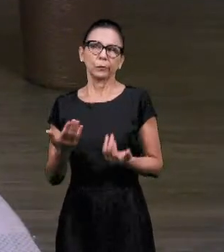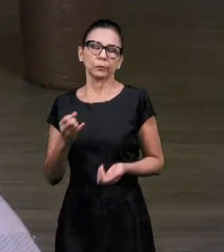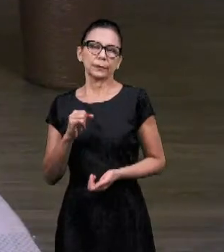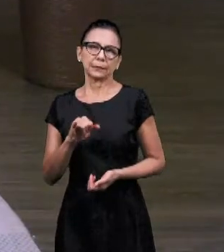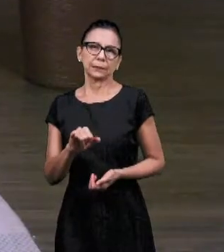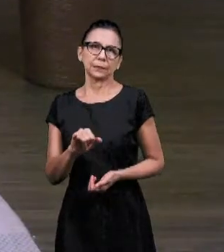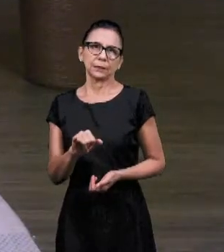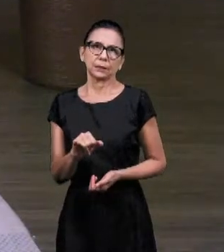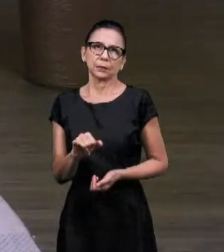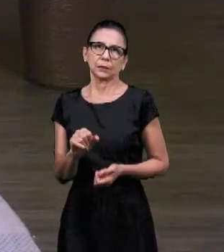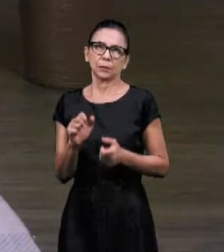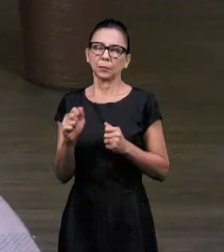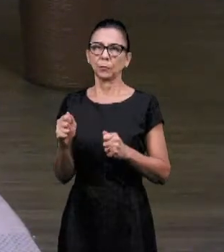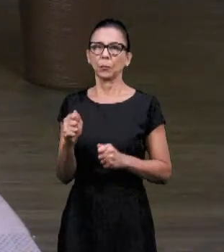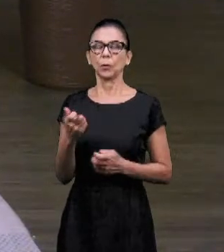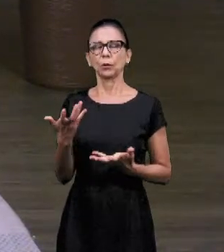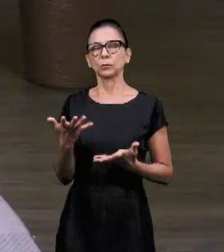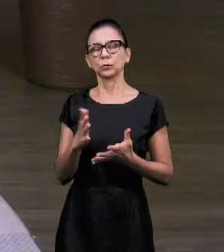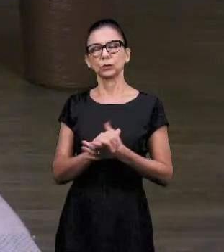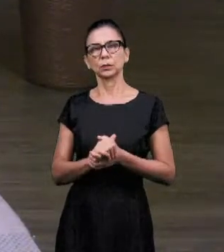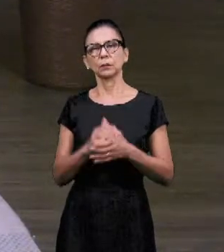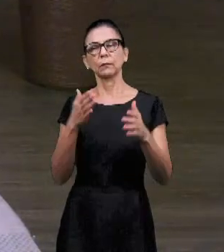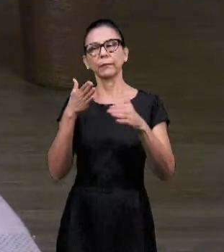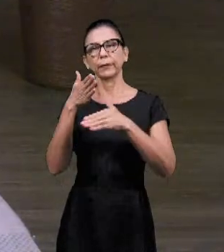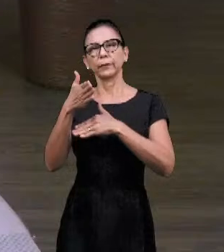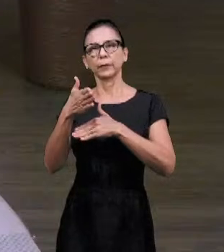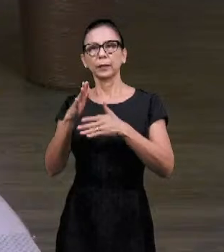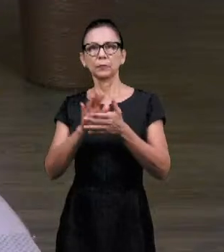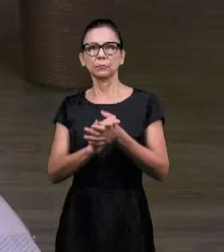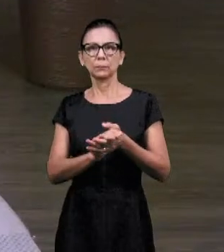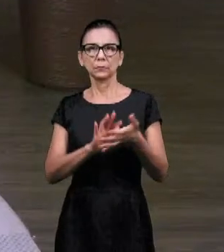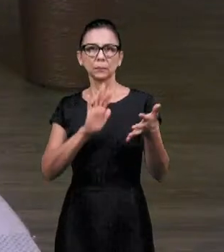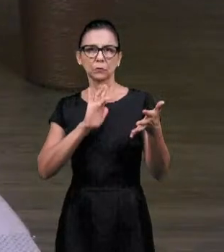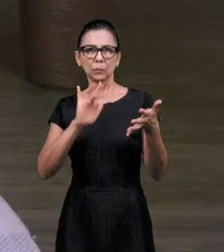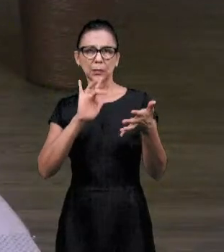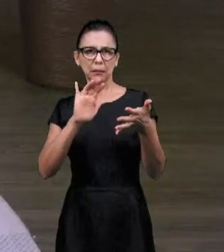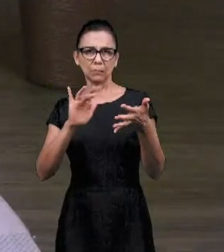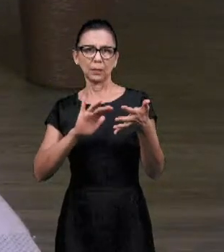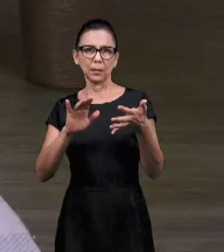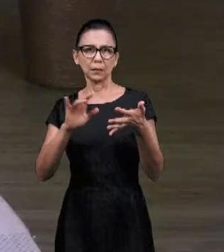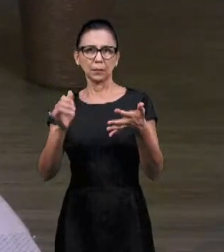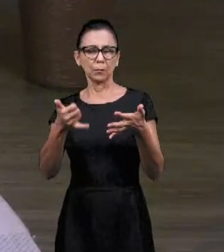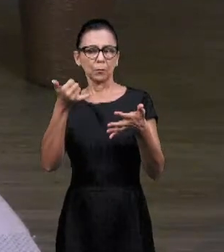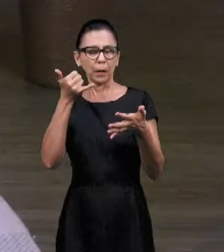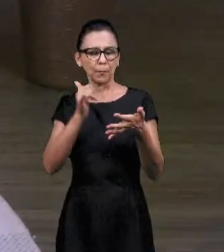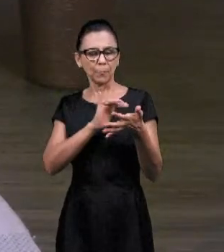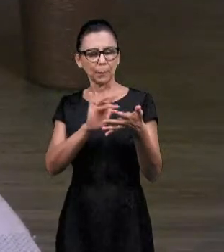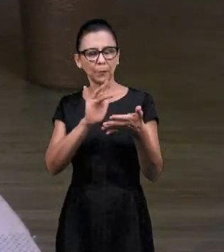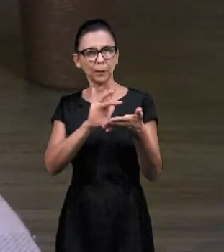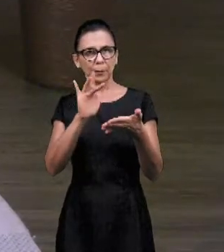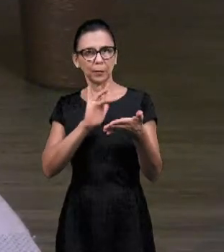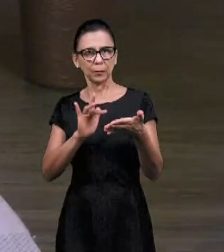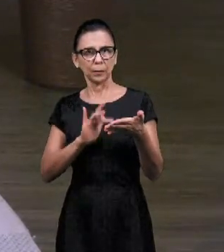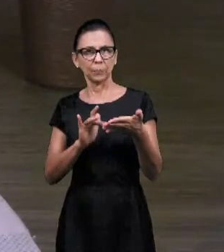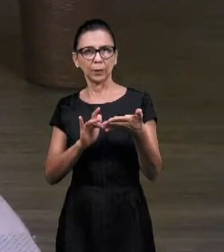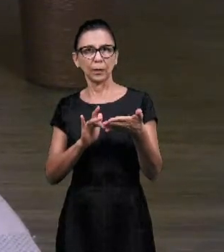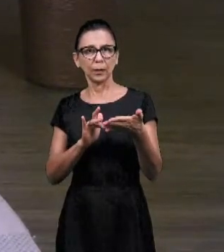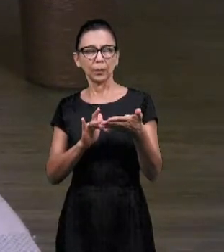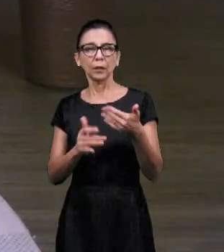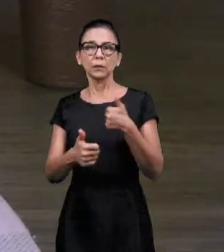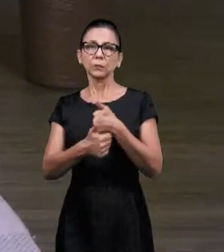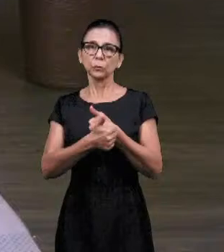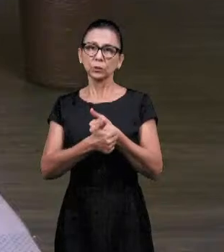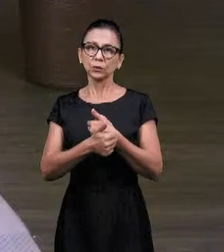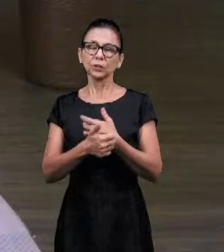quiser, você pode entrar rapidamente ali no seu celular e curtir, não tem problema nenhum. Quanto mais gente fizer isso, mais gente